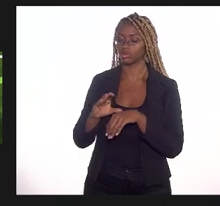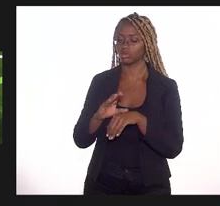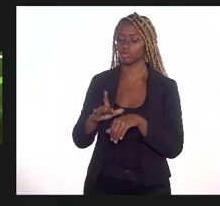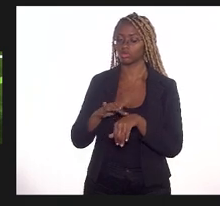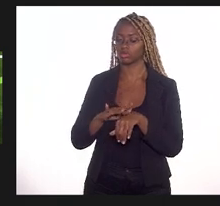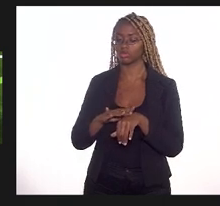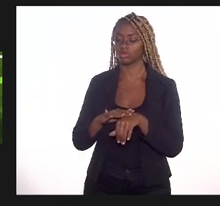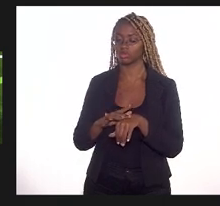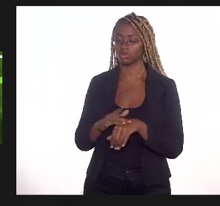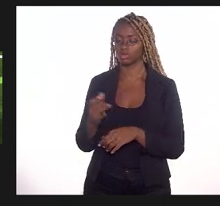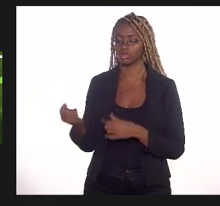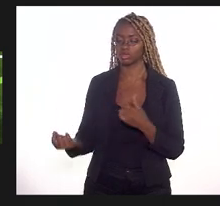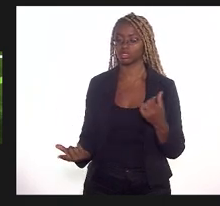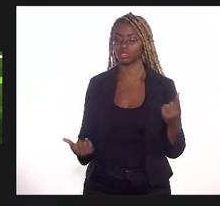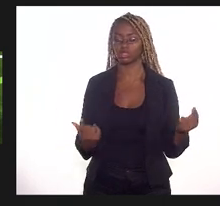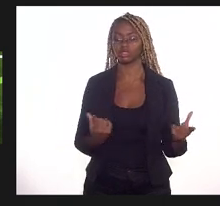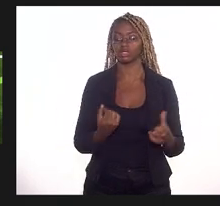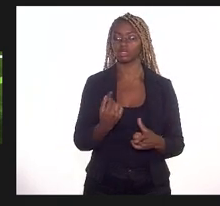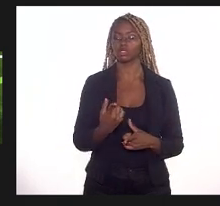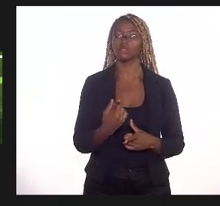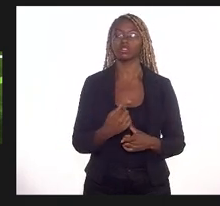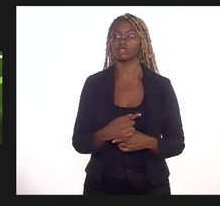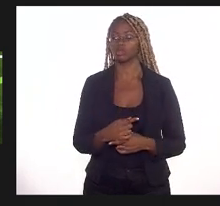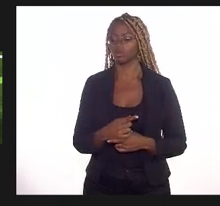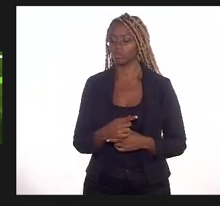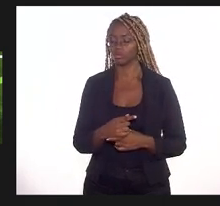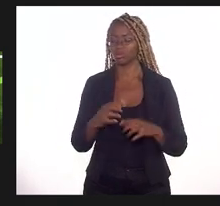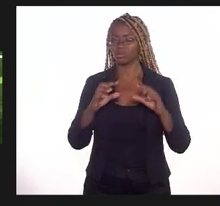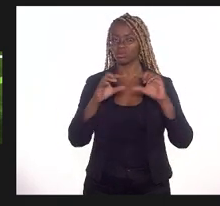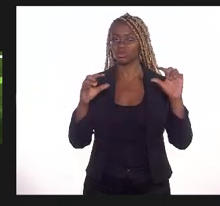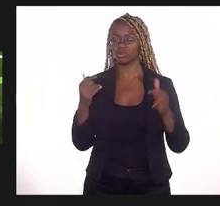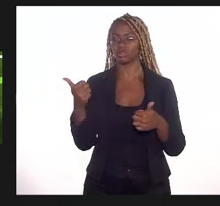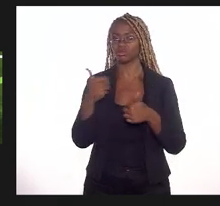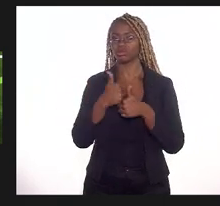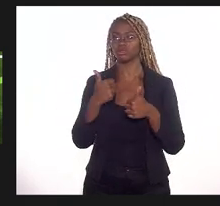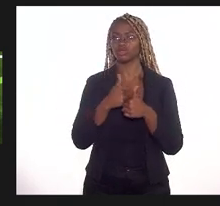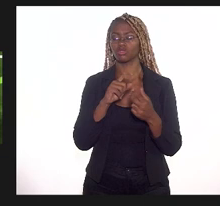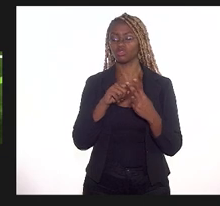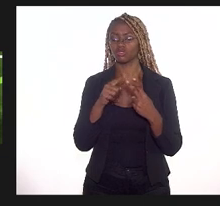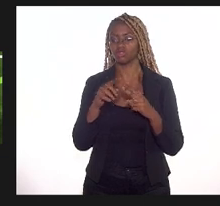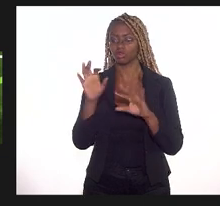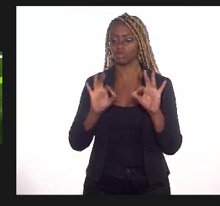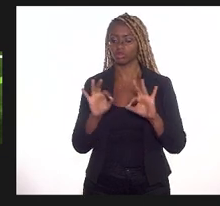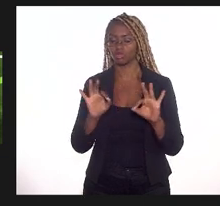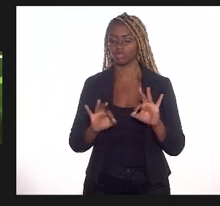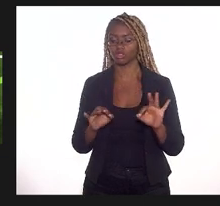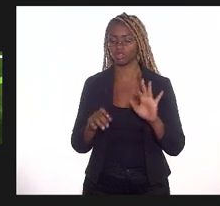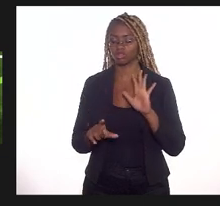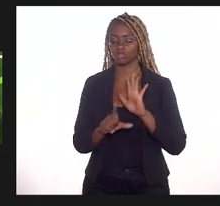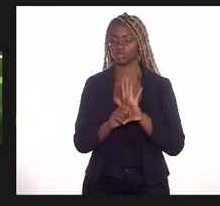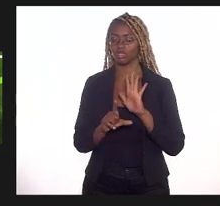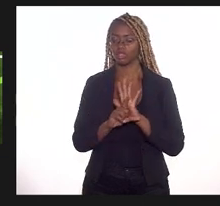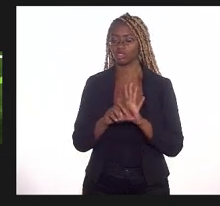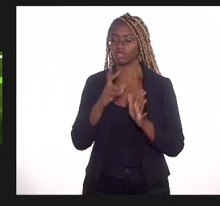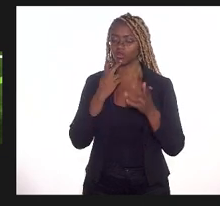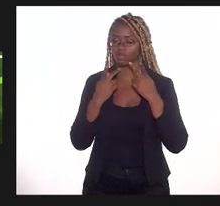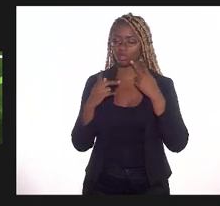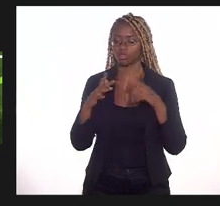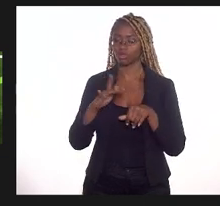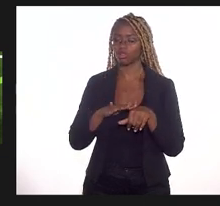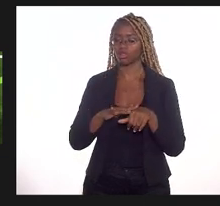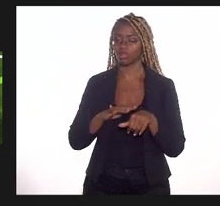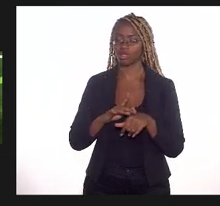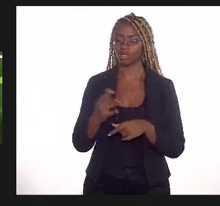Doenças Raras, um texto substitutivo de dois projetos de lei que envolviam as doenças raras.